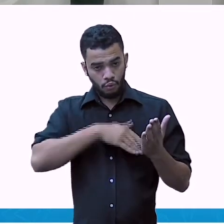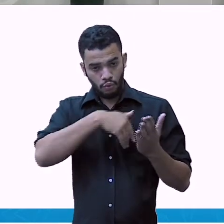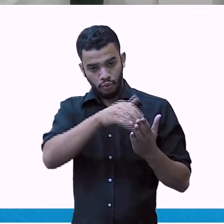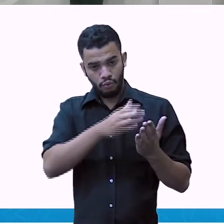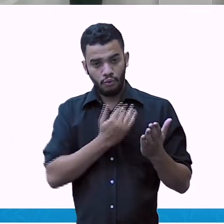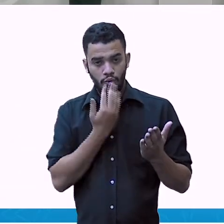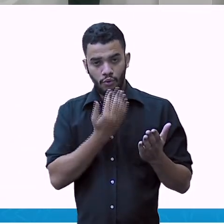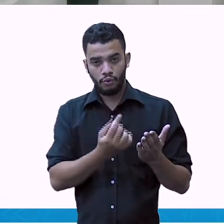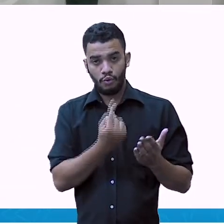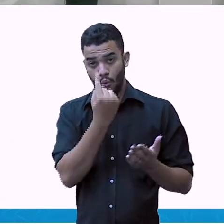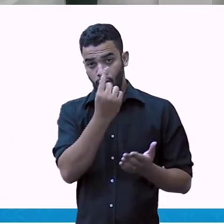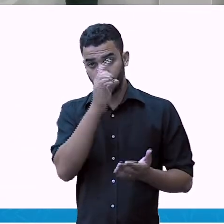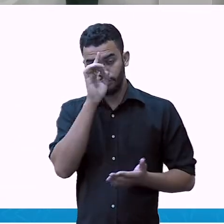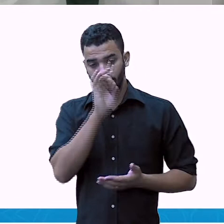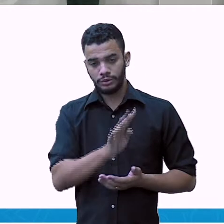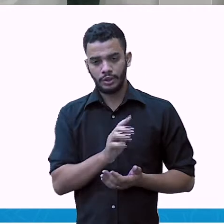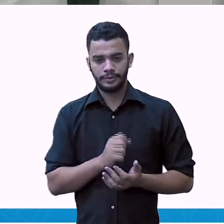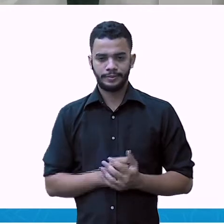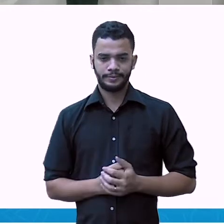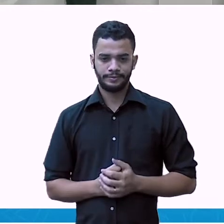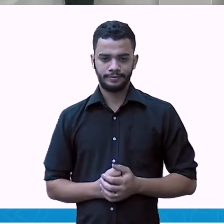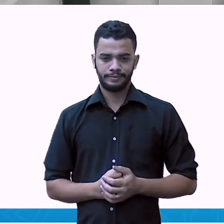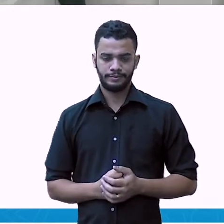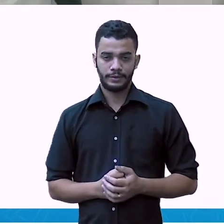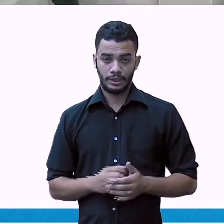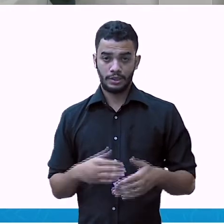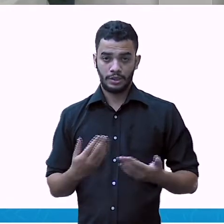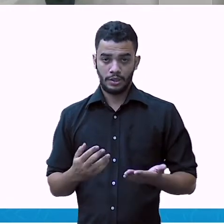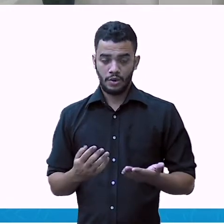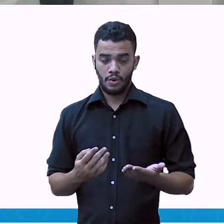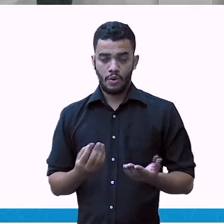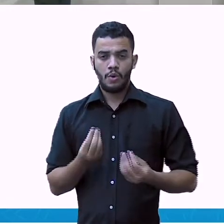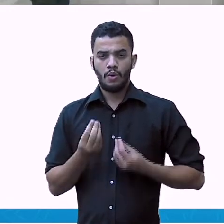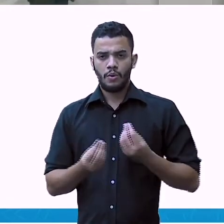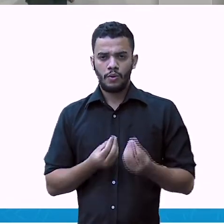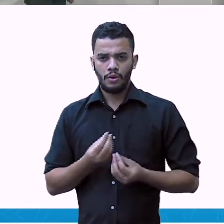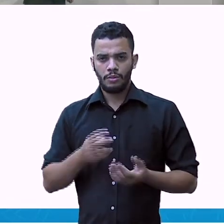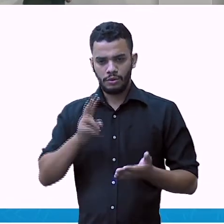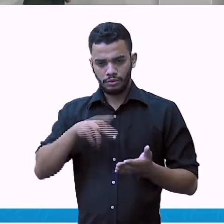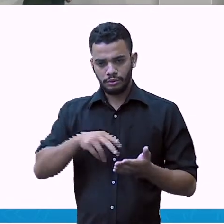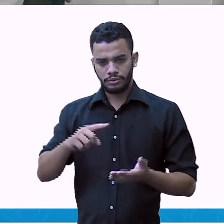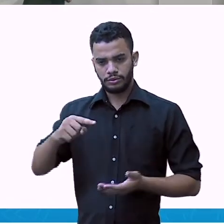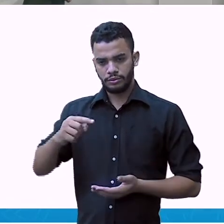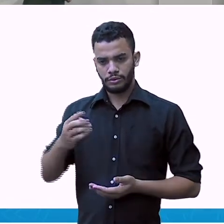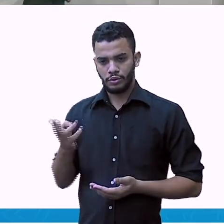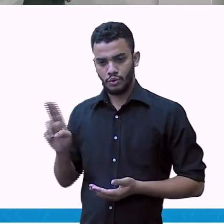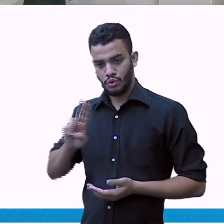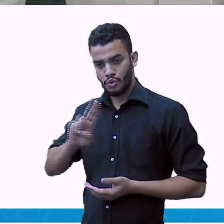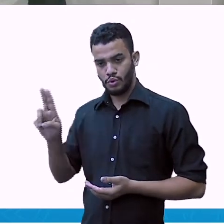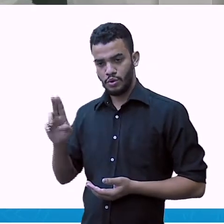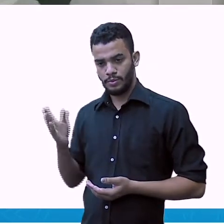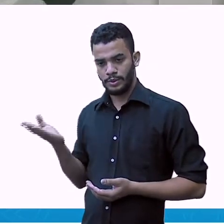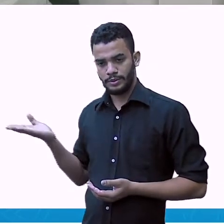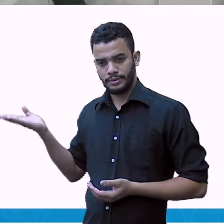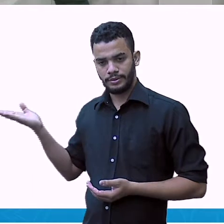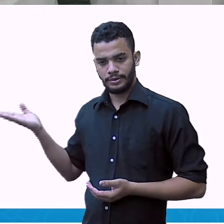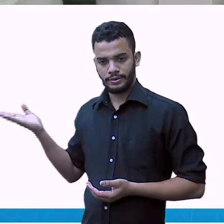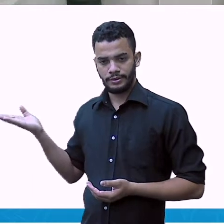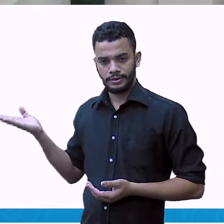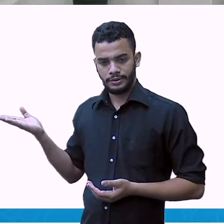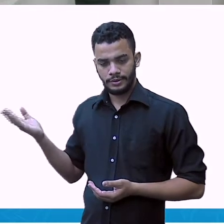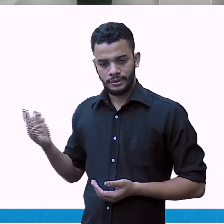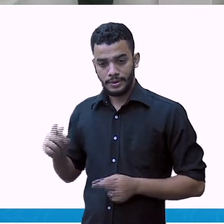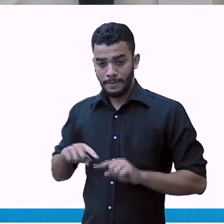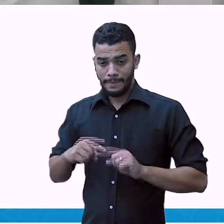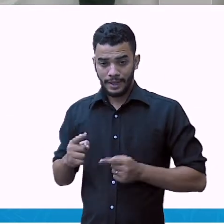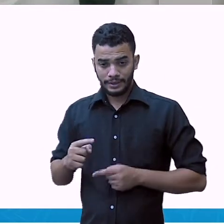colorindo um de quanto? De 100. Como eu leio essa fração? 1/100. Mas eu preciso transformar